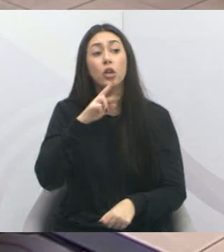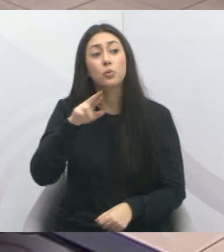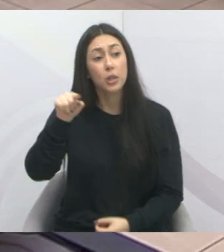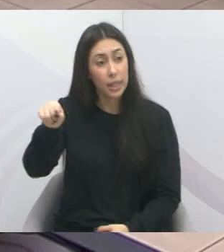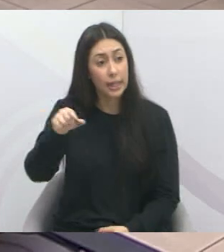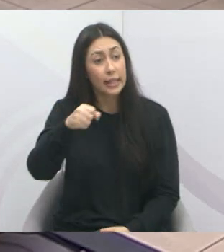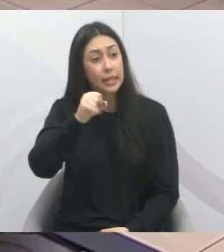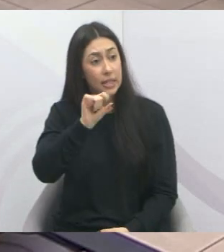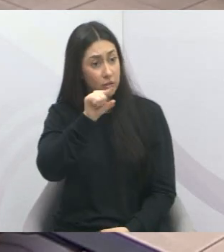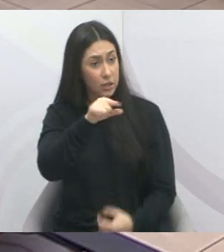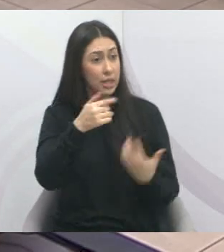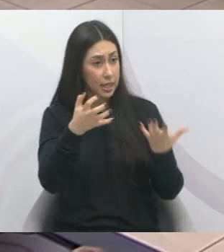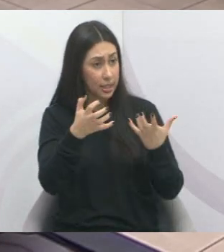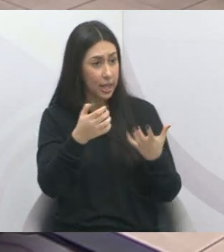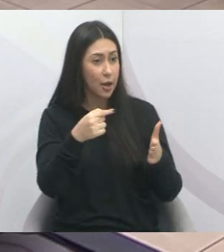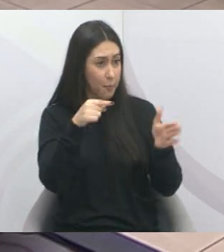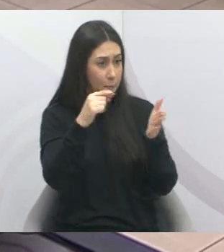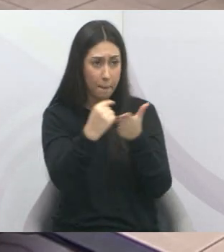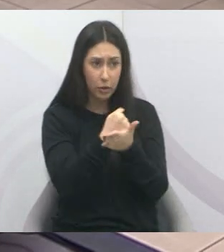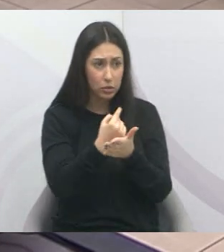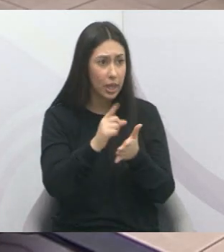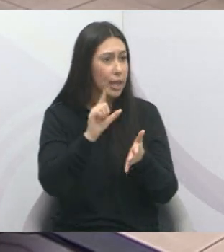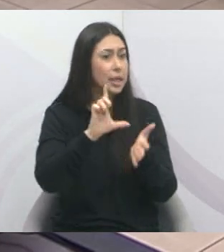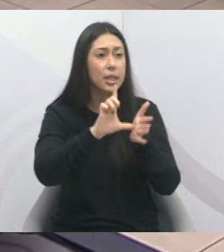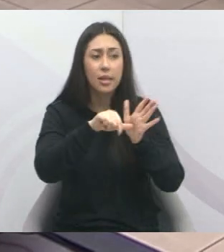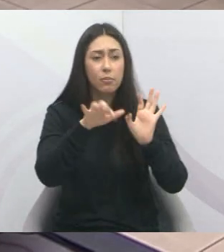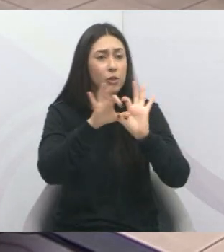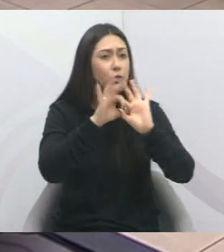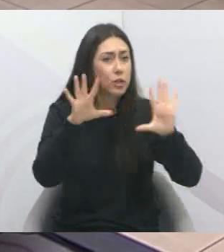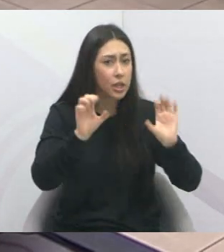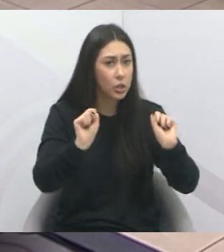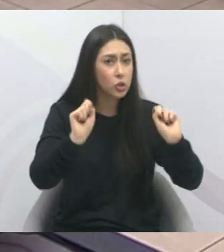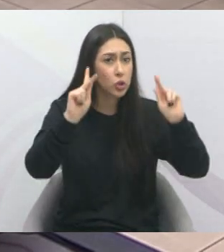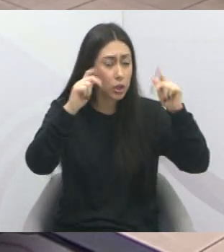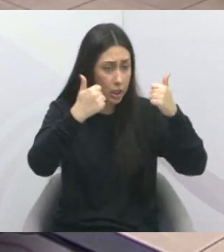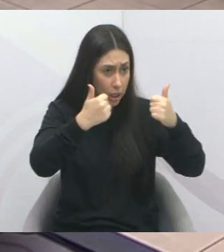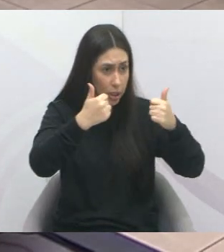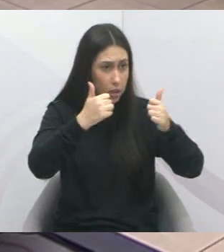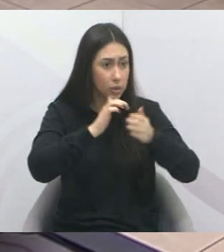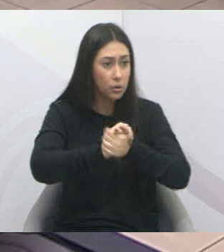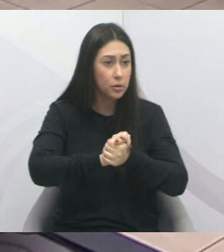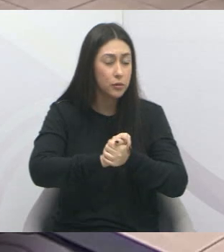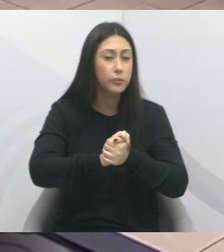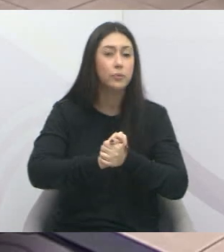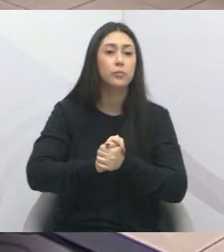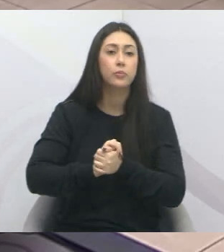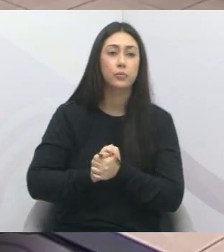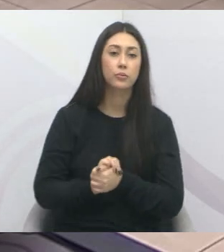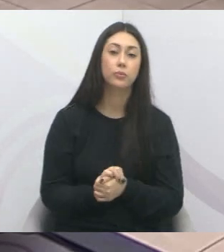se o senhor quiser fazer pergunta, o senhor fique à vontade. Ok?